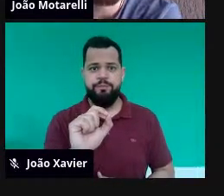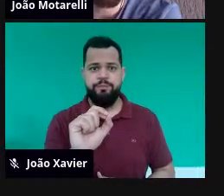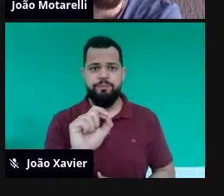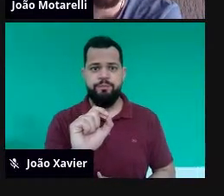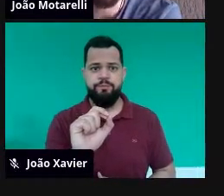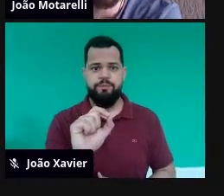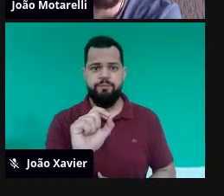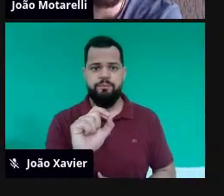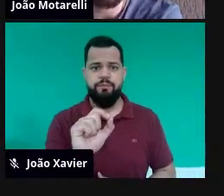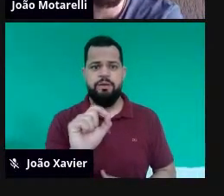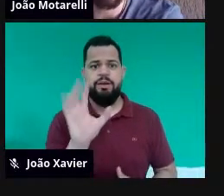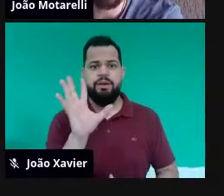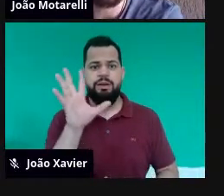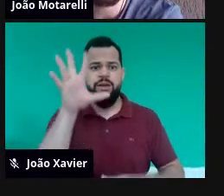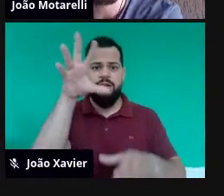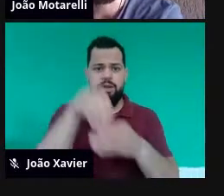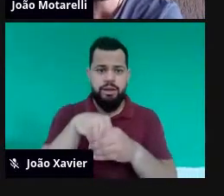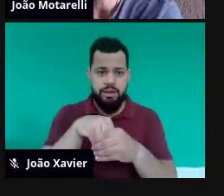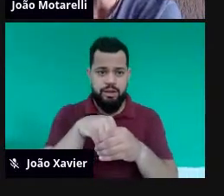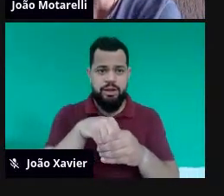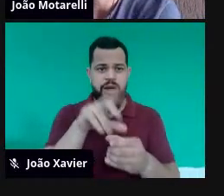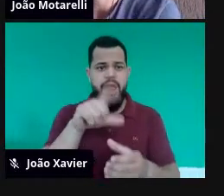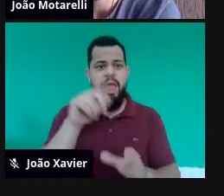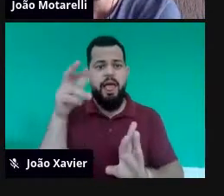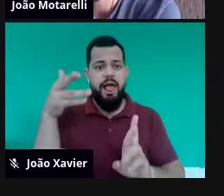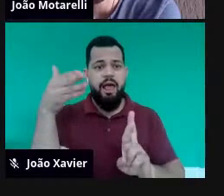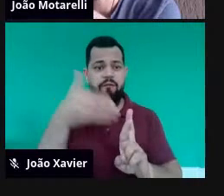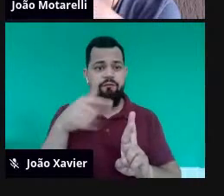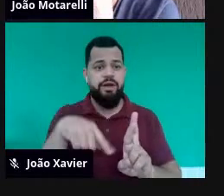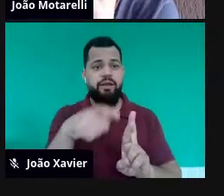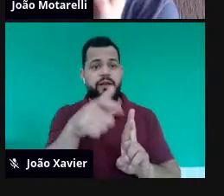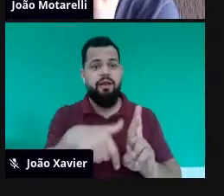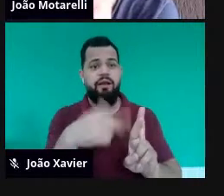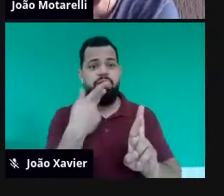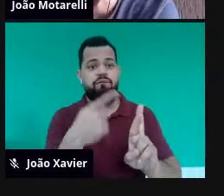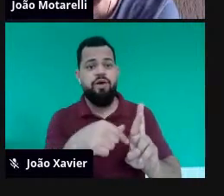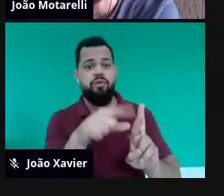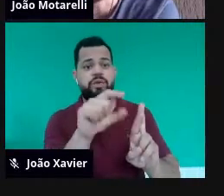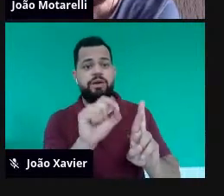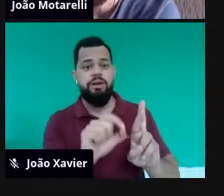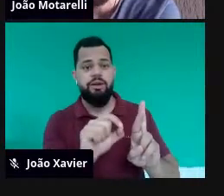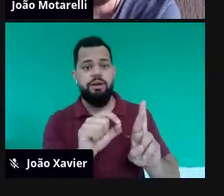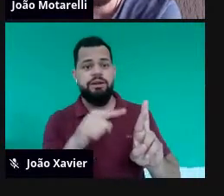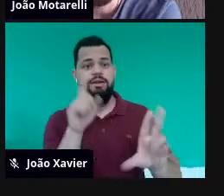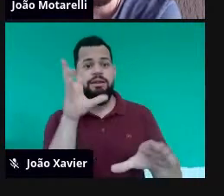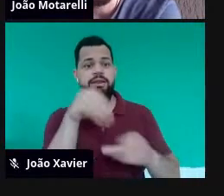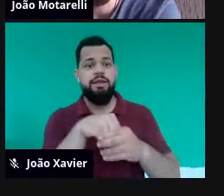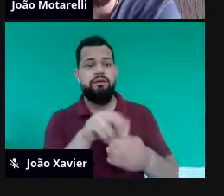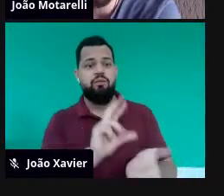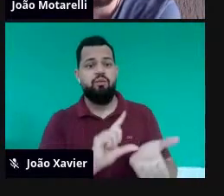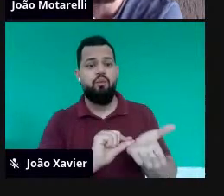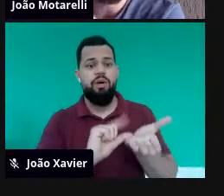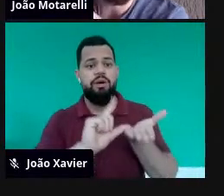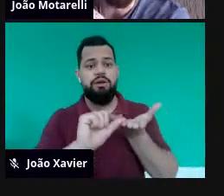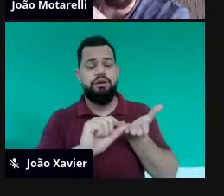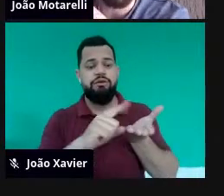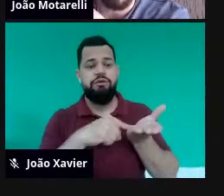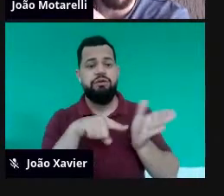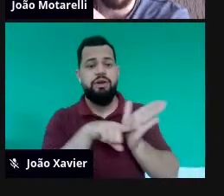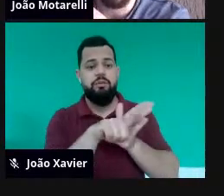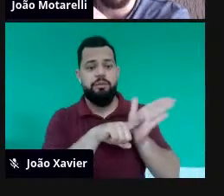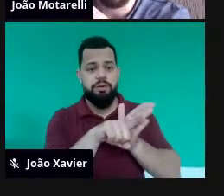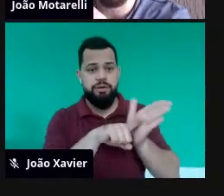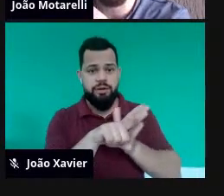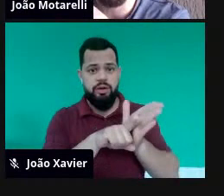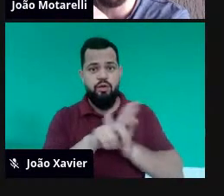dentro da nutrição esportiva, umas grandes referências, e ele fala, e dentro desse artigo, existe um pesquisador que é o